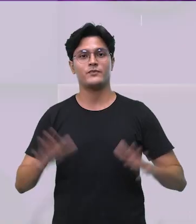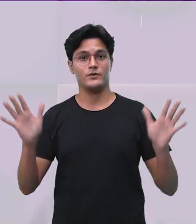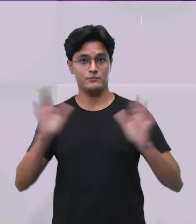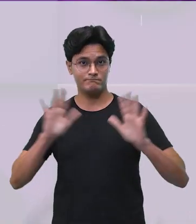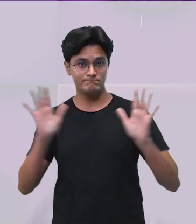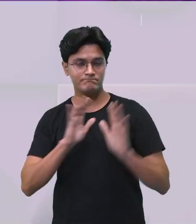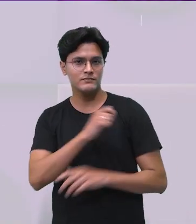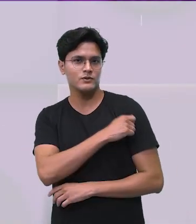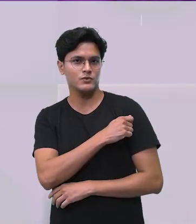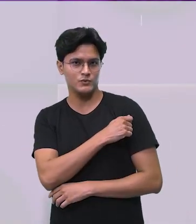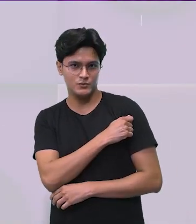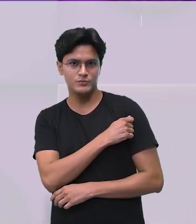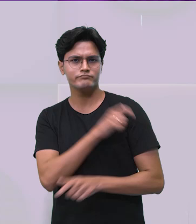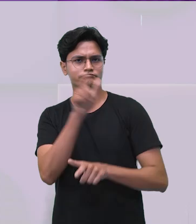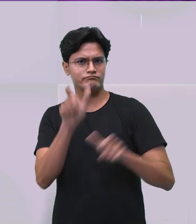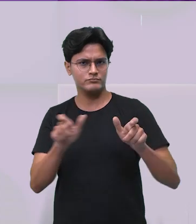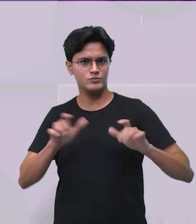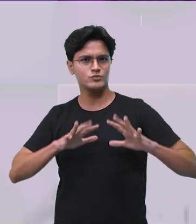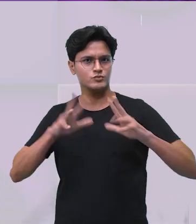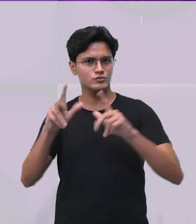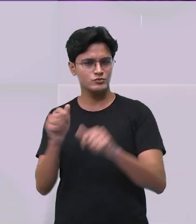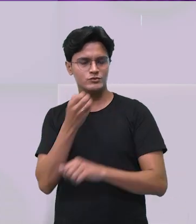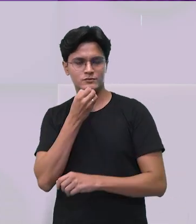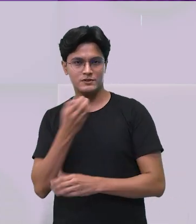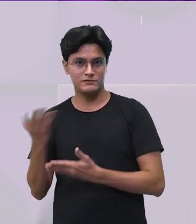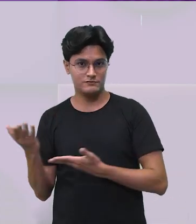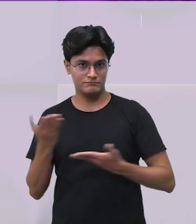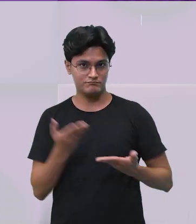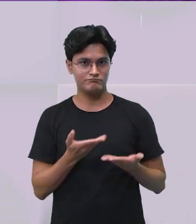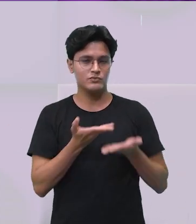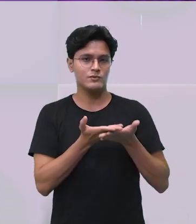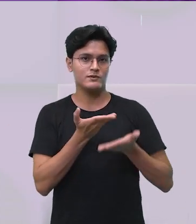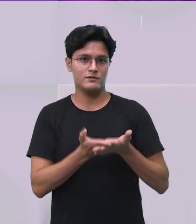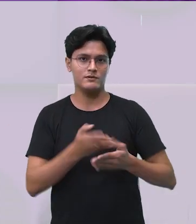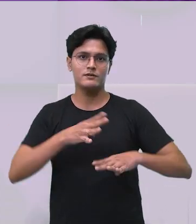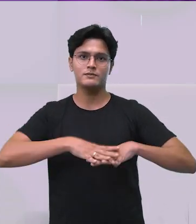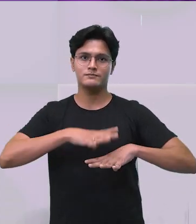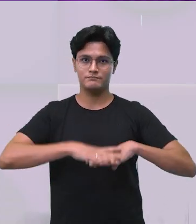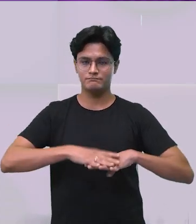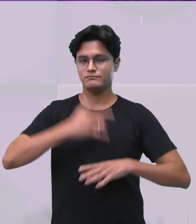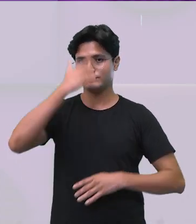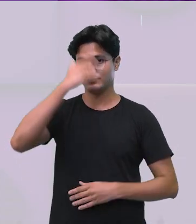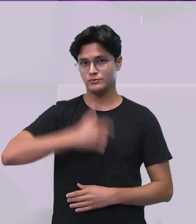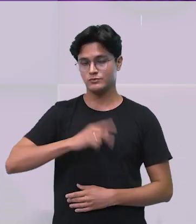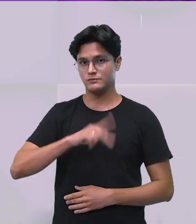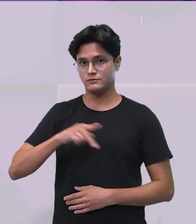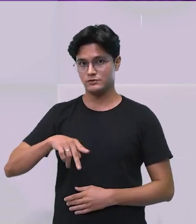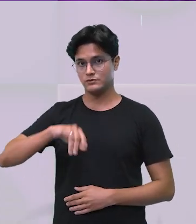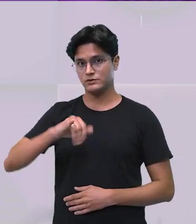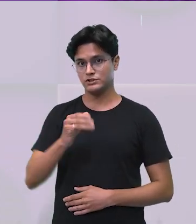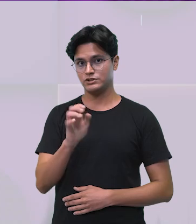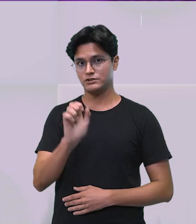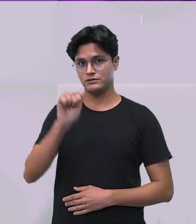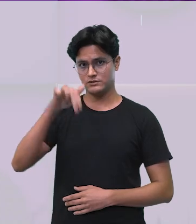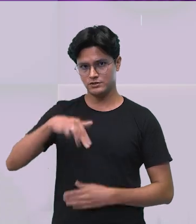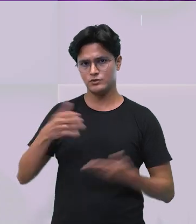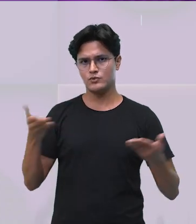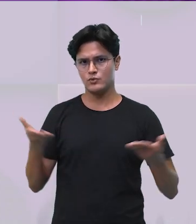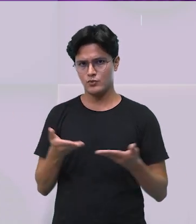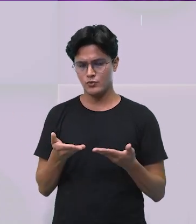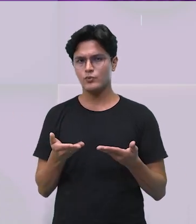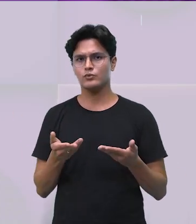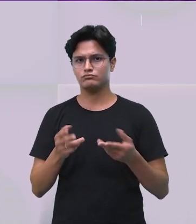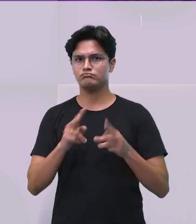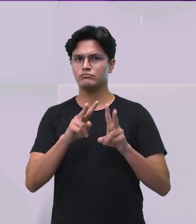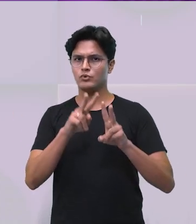Olá, alunos, sejam todos bem-vindos a mais uma aula de matemática. Eu sou o professor Jean Nobre e juntos nós iremos abordar um